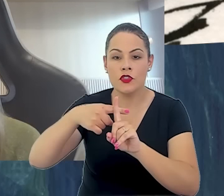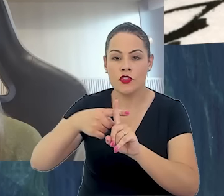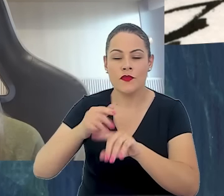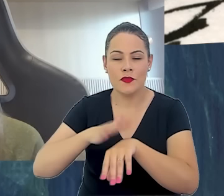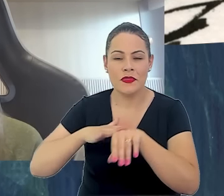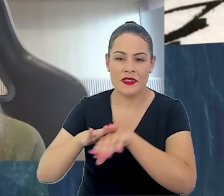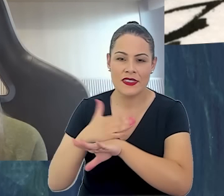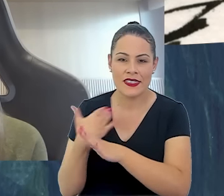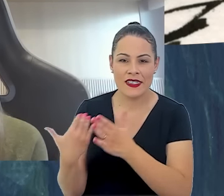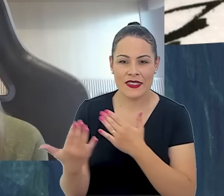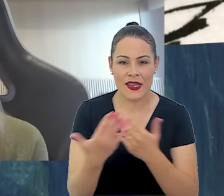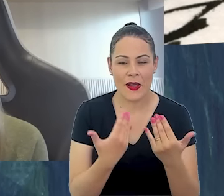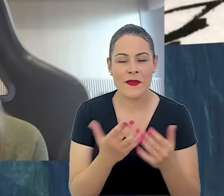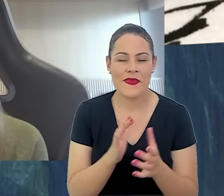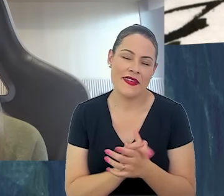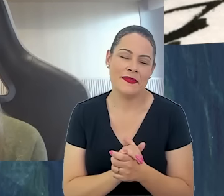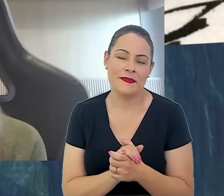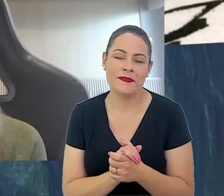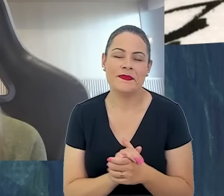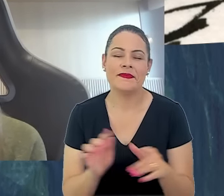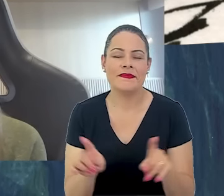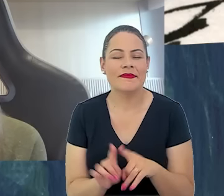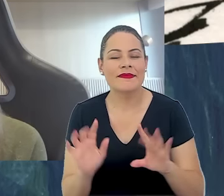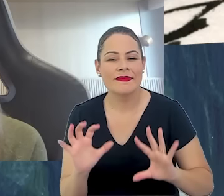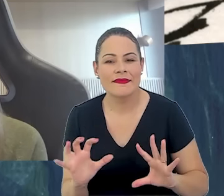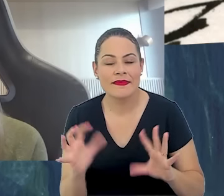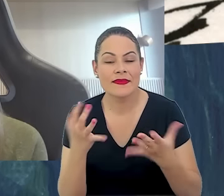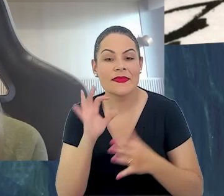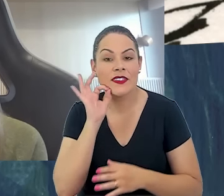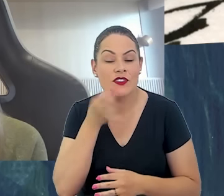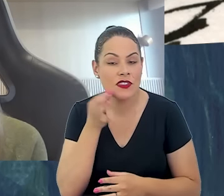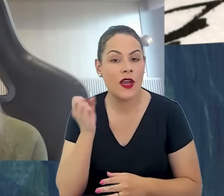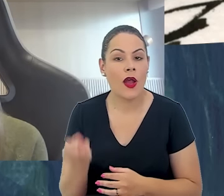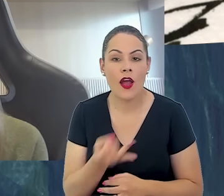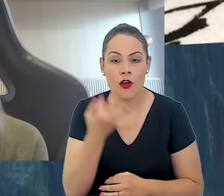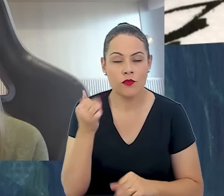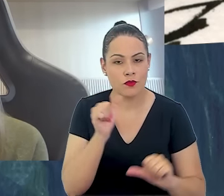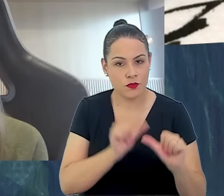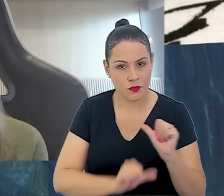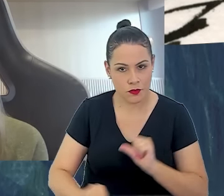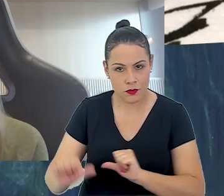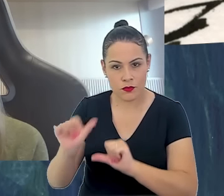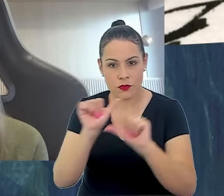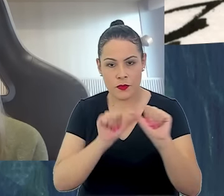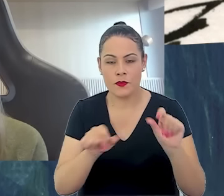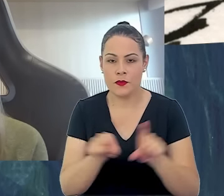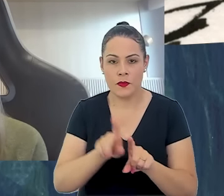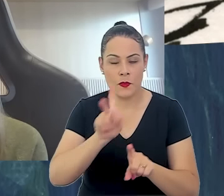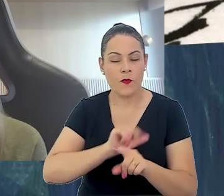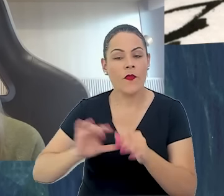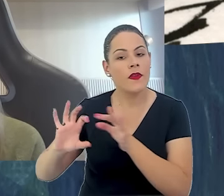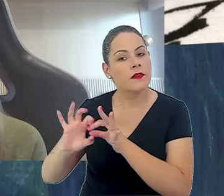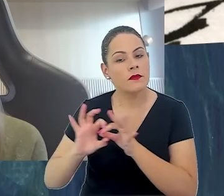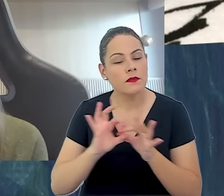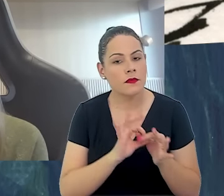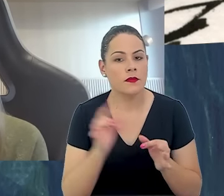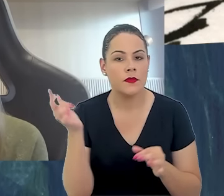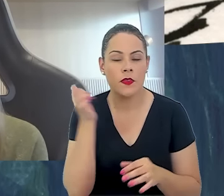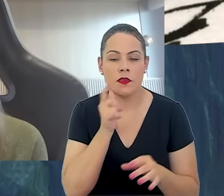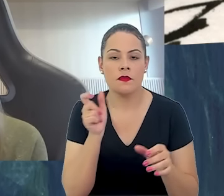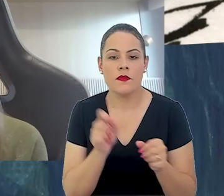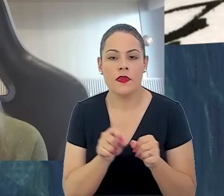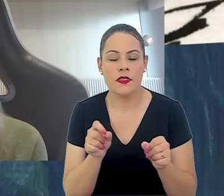dessa nossa conversa, onde estão acontecendo já algumas mudanças que vão no sentido de